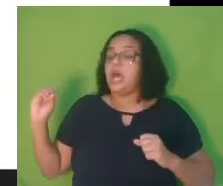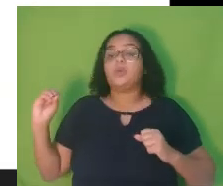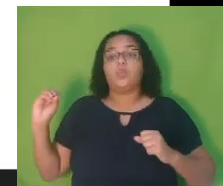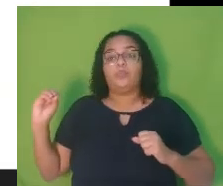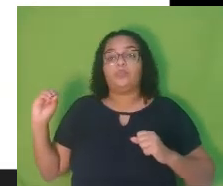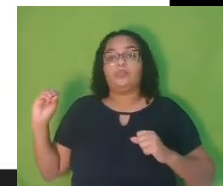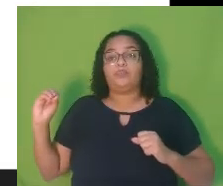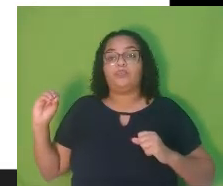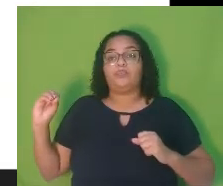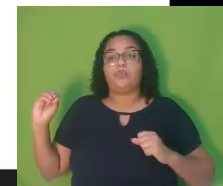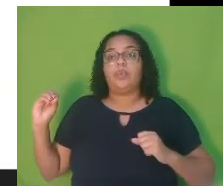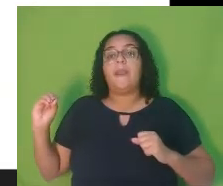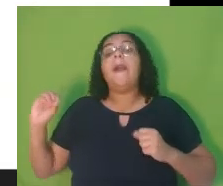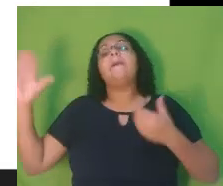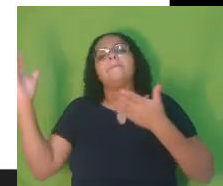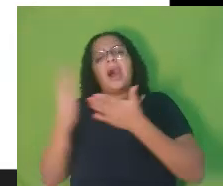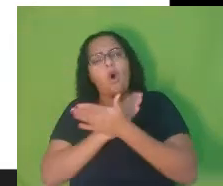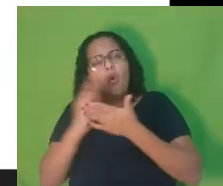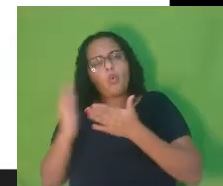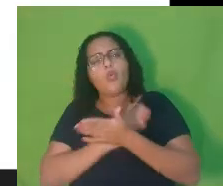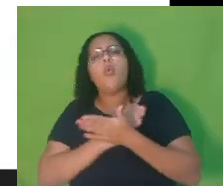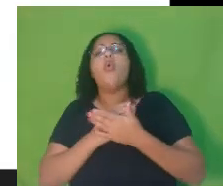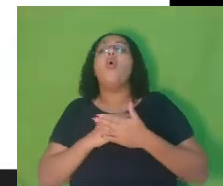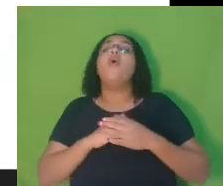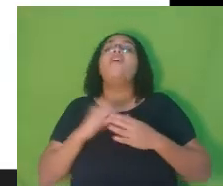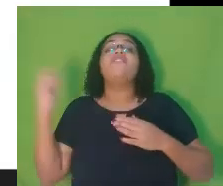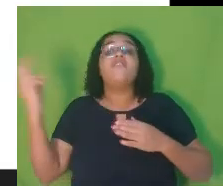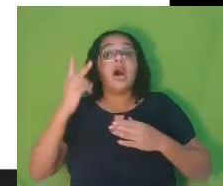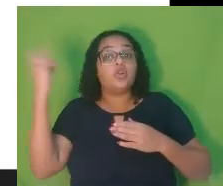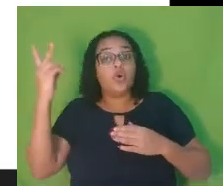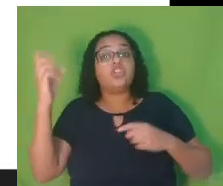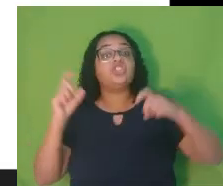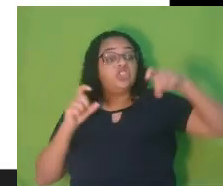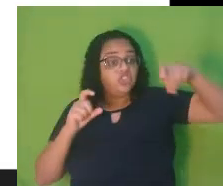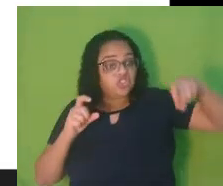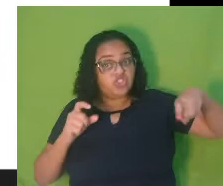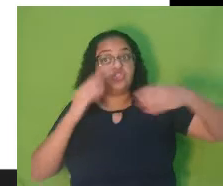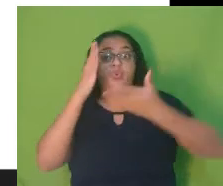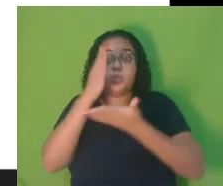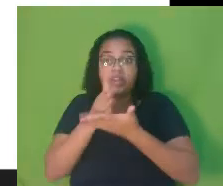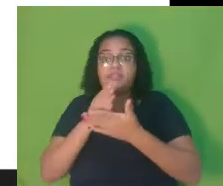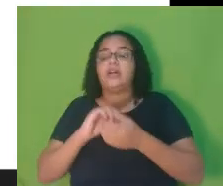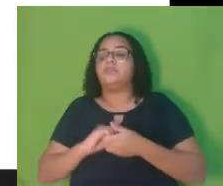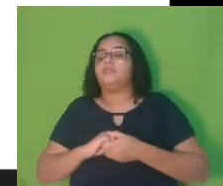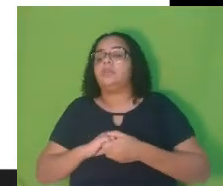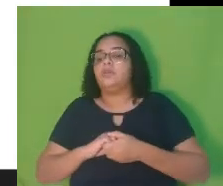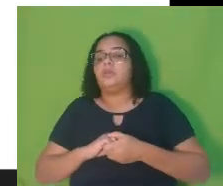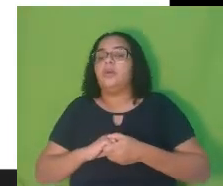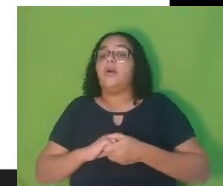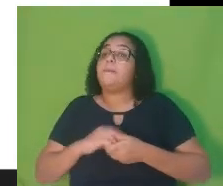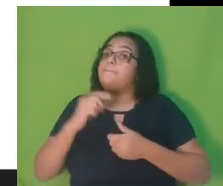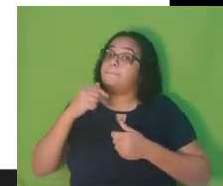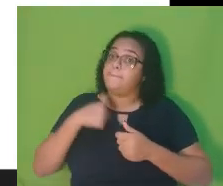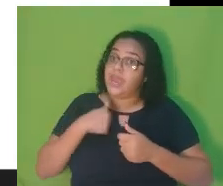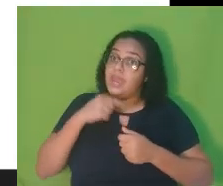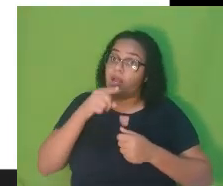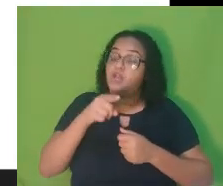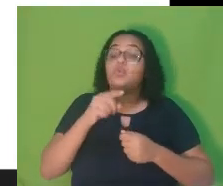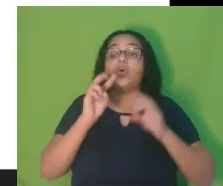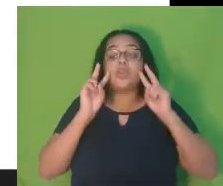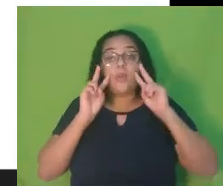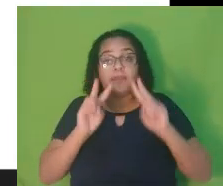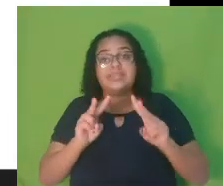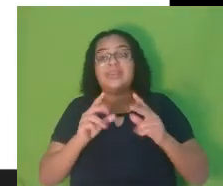né? Para algum valor de x nesse intervalo. Bom, pelo teorema do